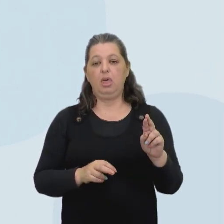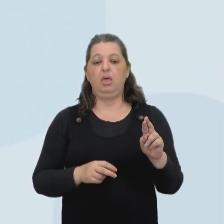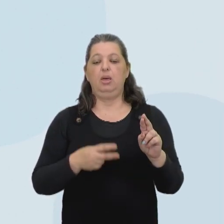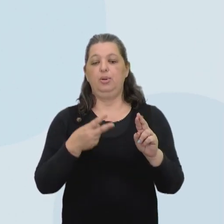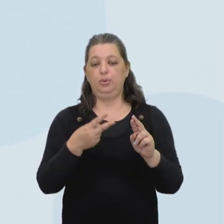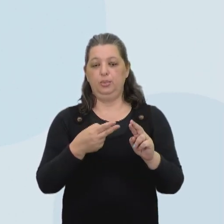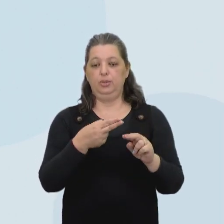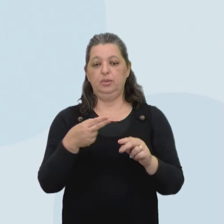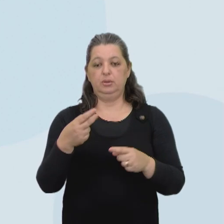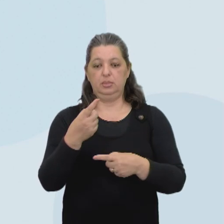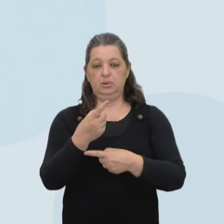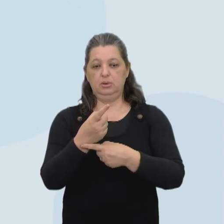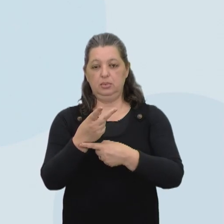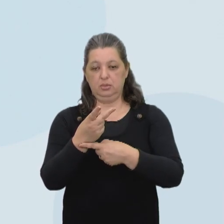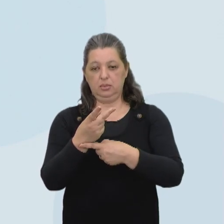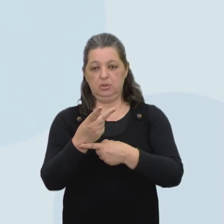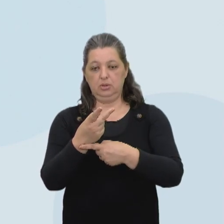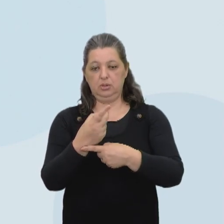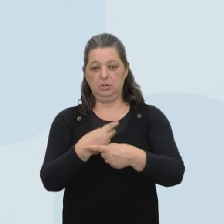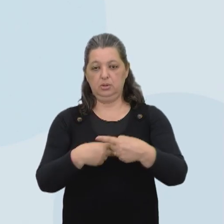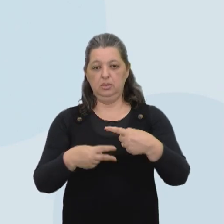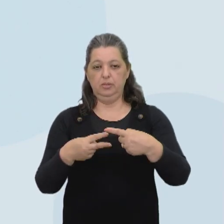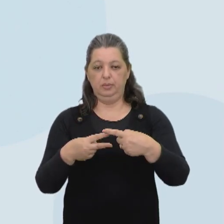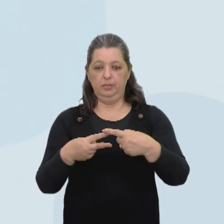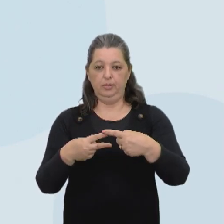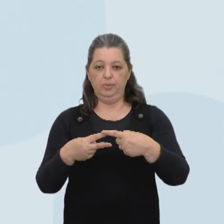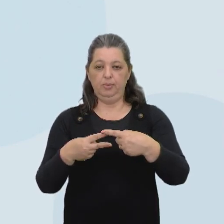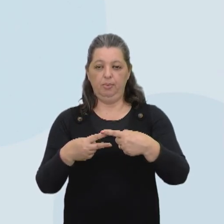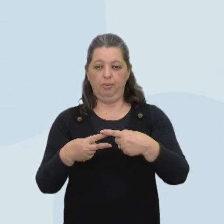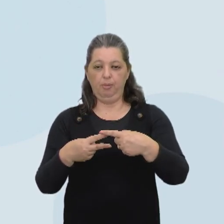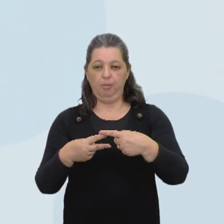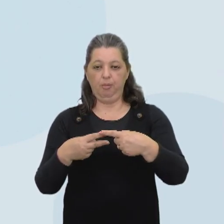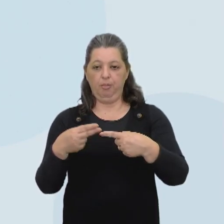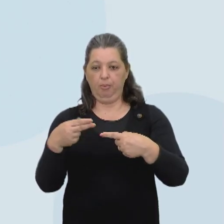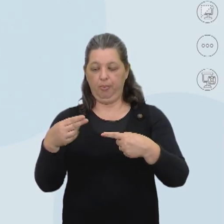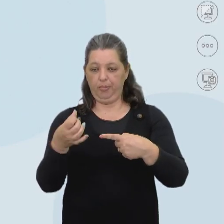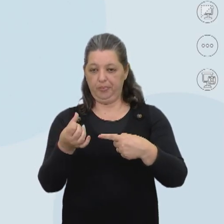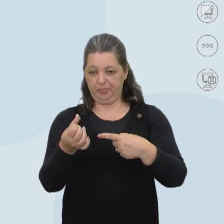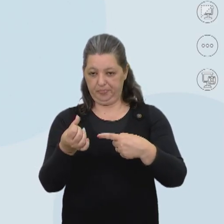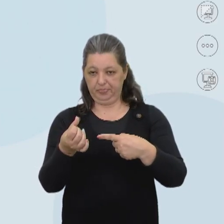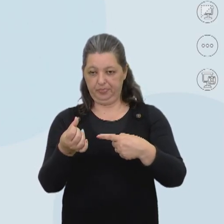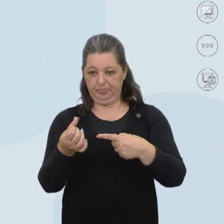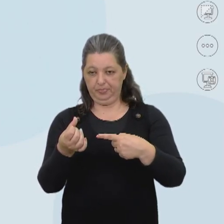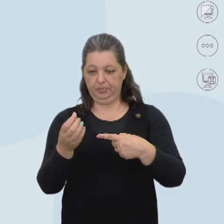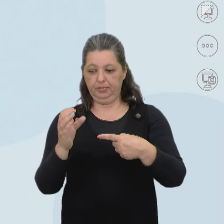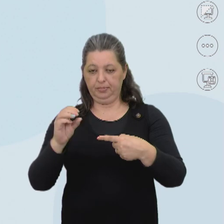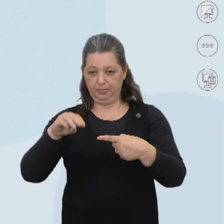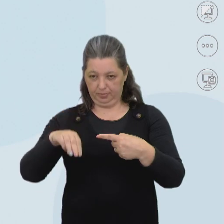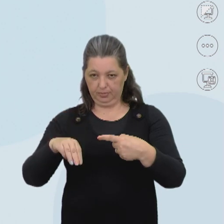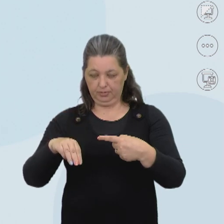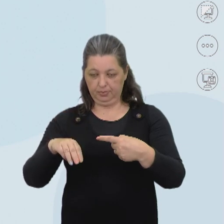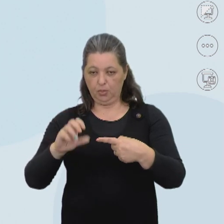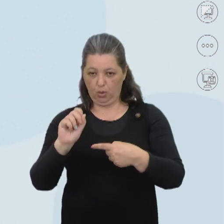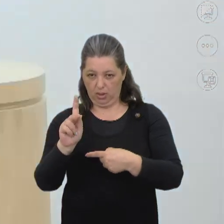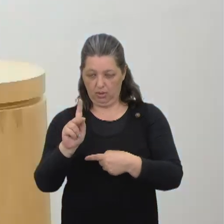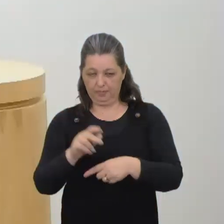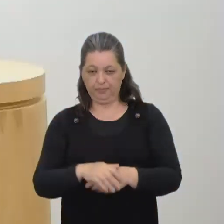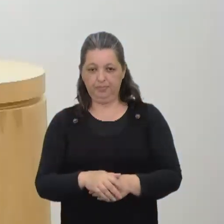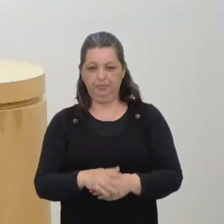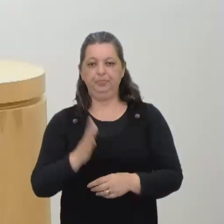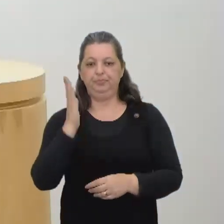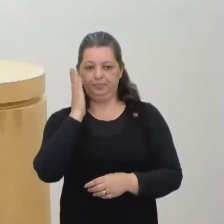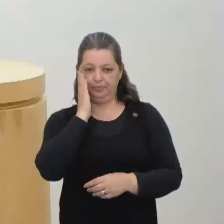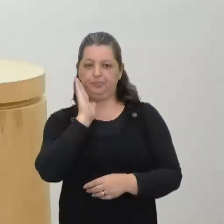diâmetro dela, que é 12, dividido ao meio. Metade de 12 é 6 centímetros, ok? Então